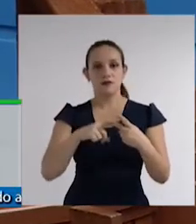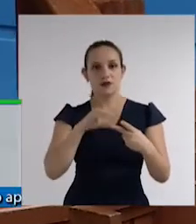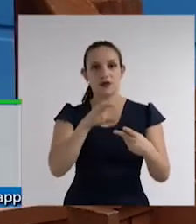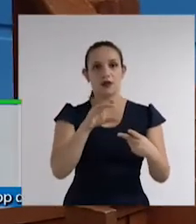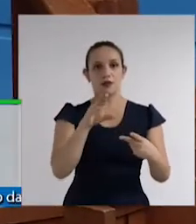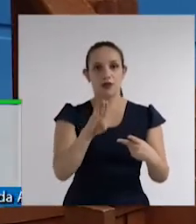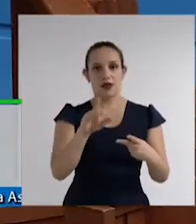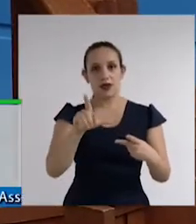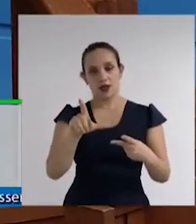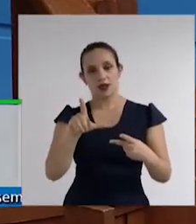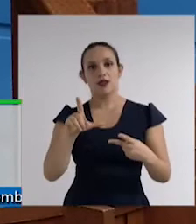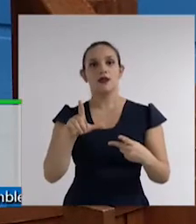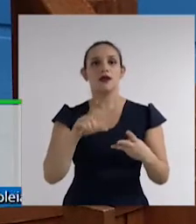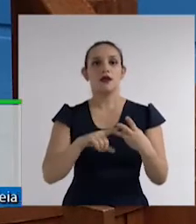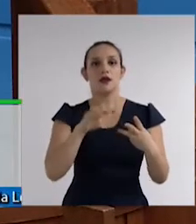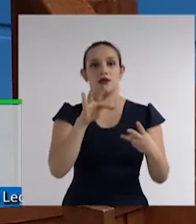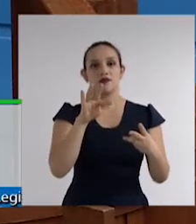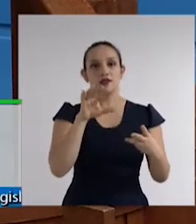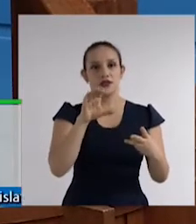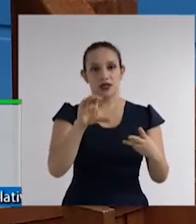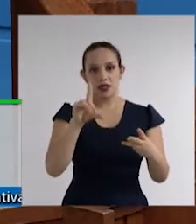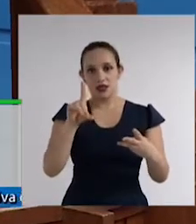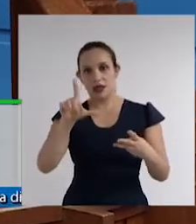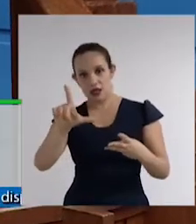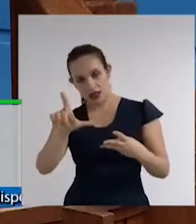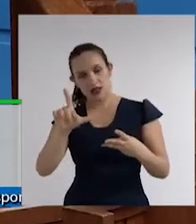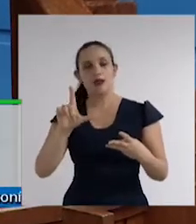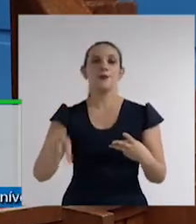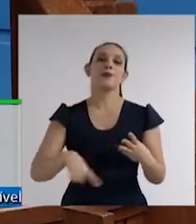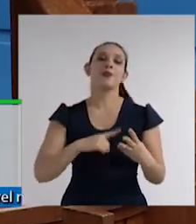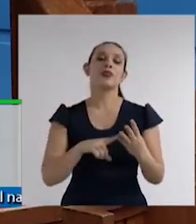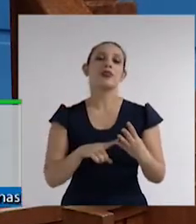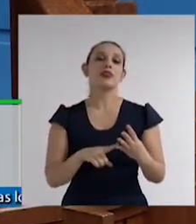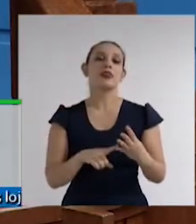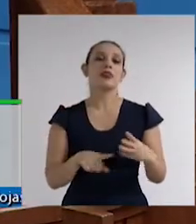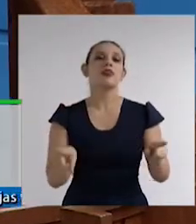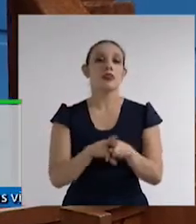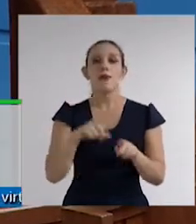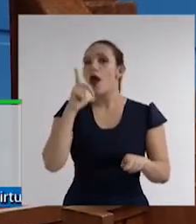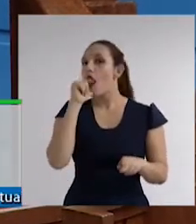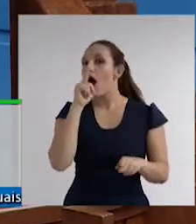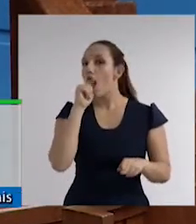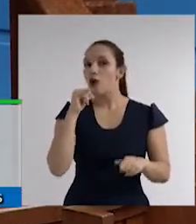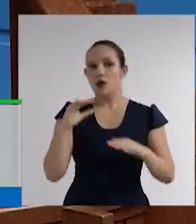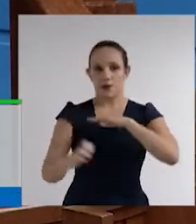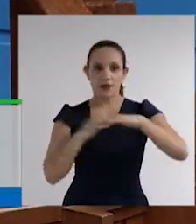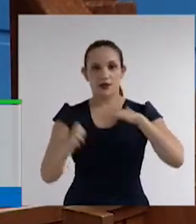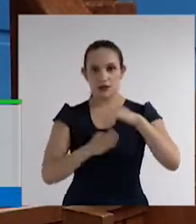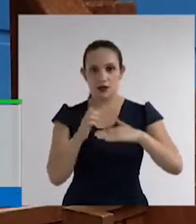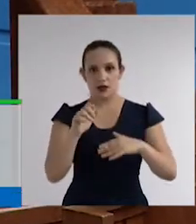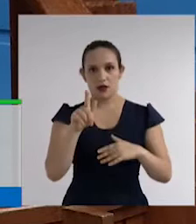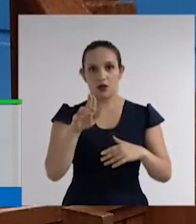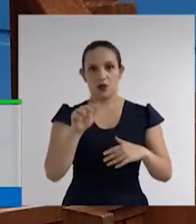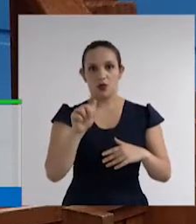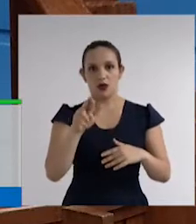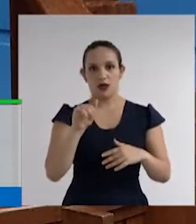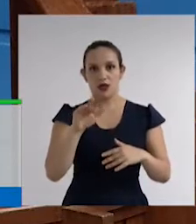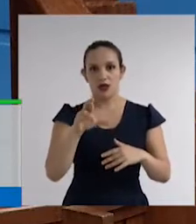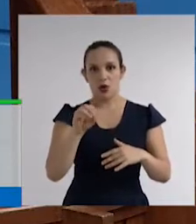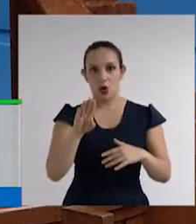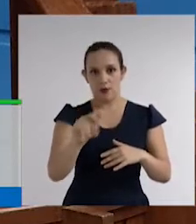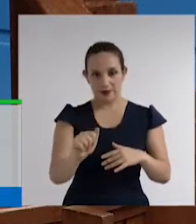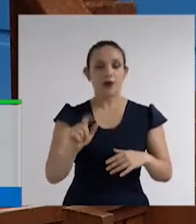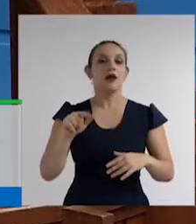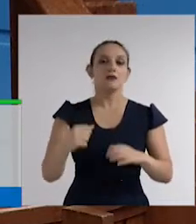Campo Grande, FCDL, que é o Ricardo Cuninari, e Águas Guariroba, montamos